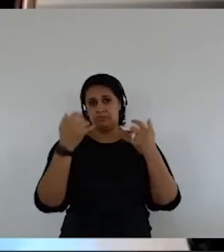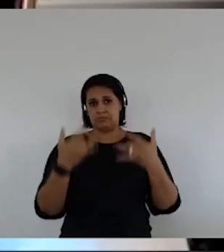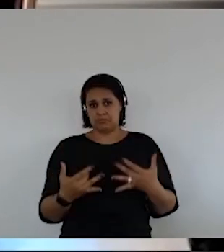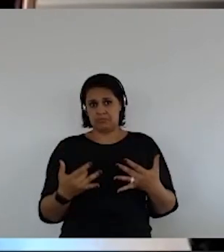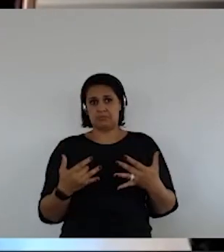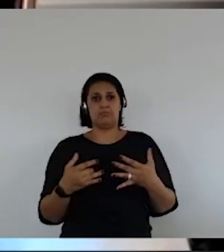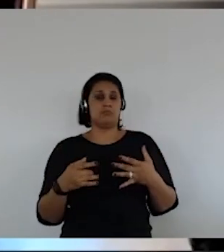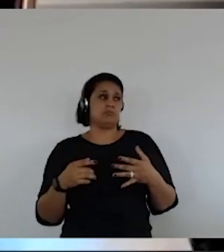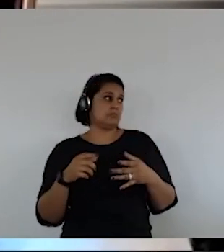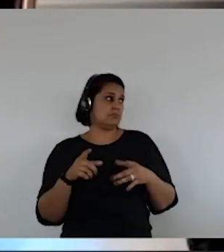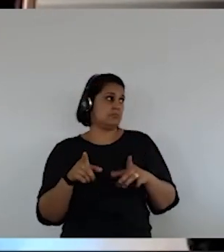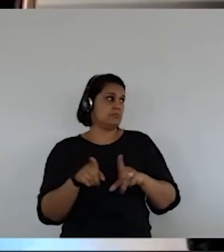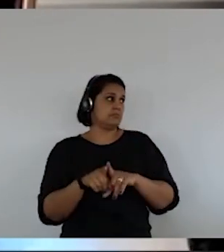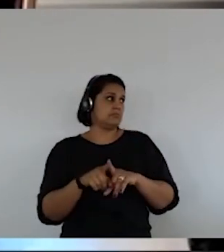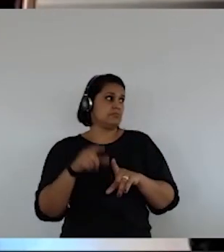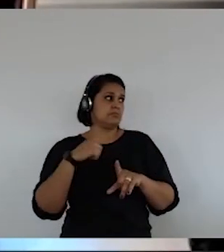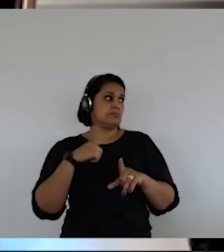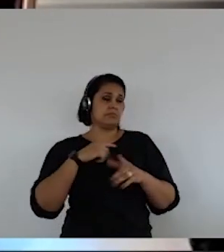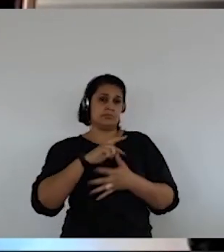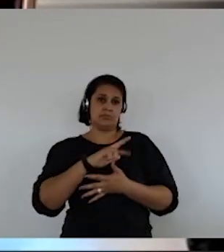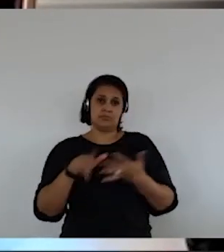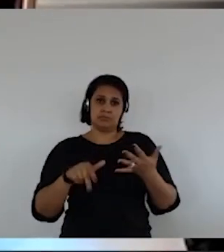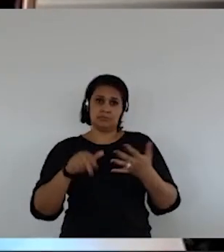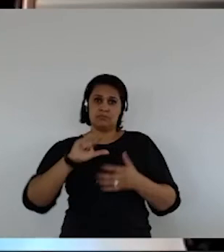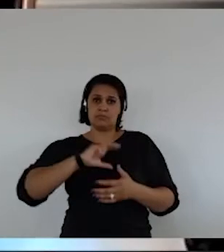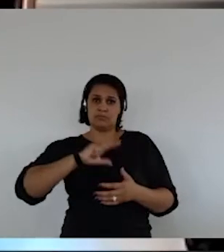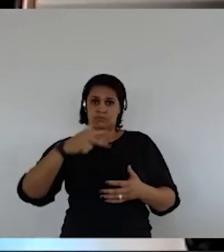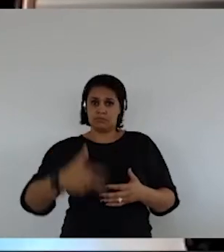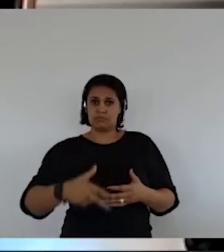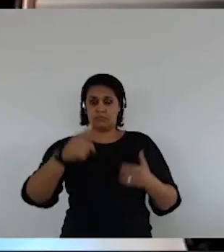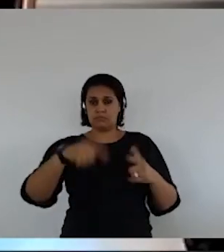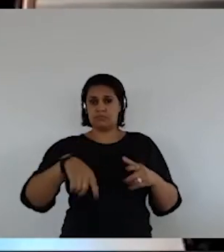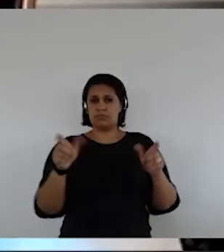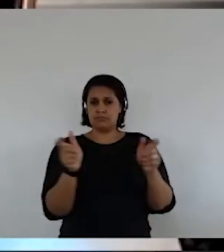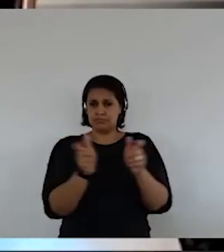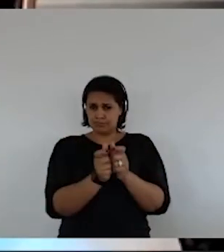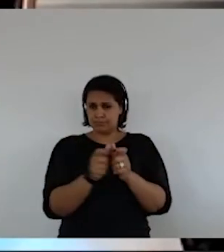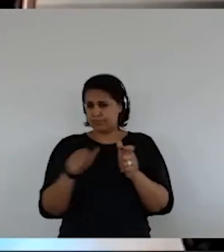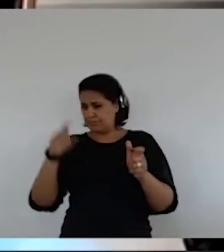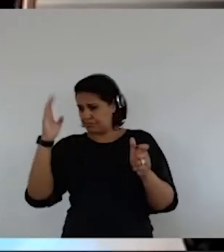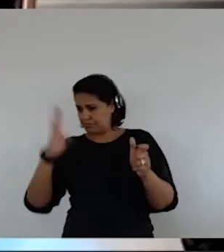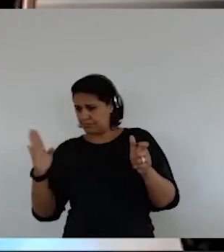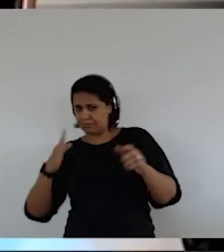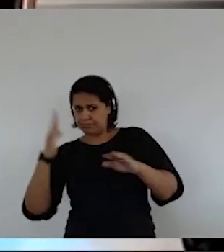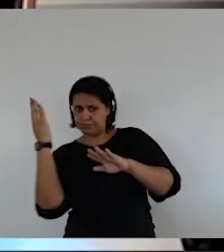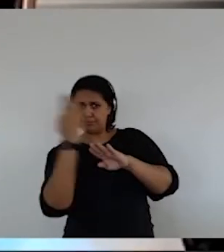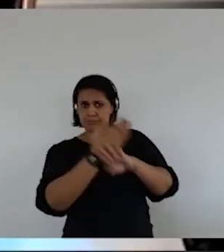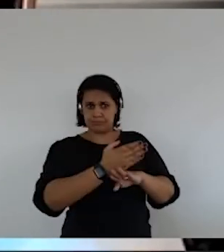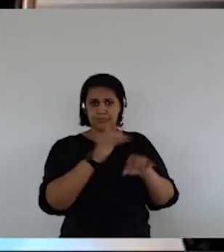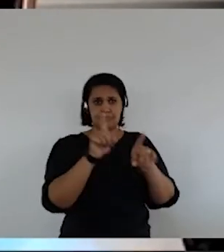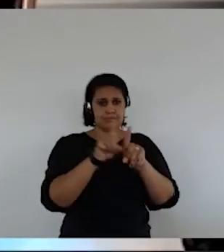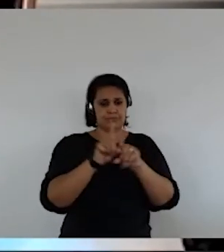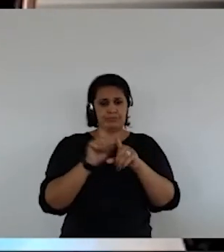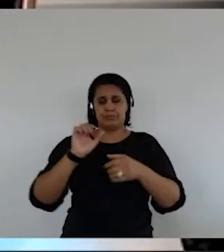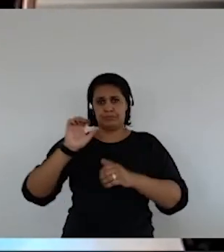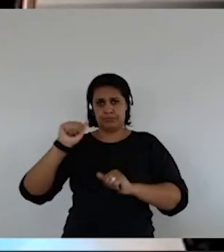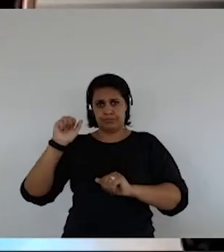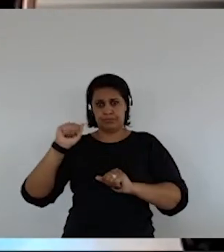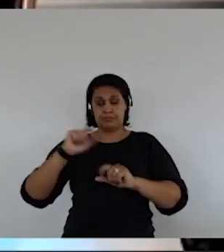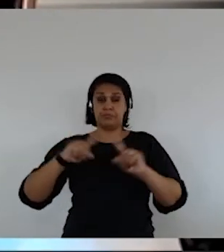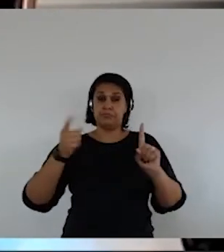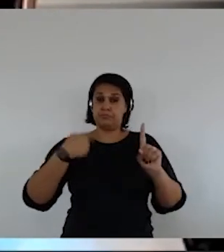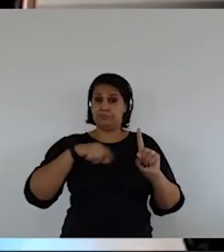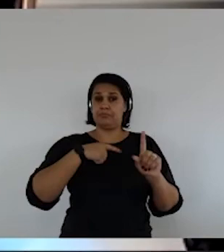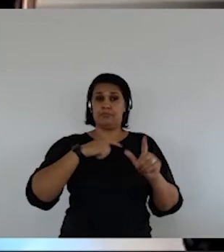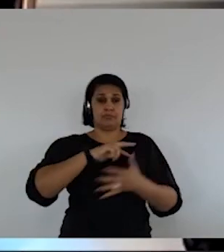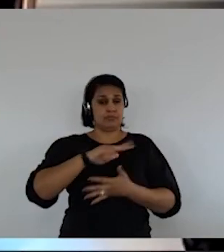tendo em conta as diversidades. Portugal é muito pequenino, ao pé do Brasil e até ao pé de Espanha, mas mesmo assim temos grandes